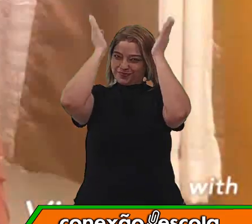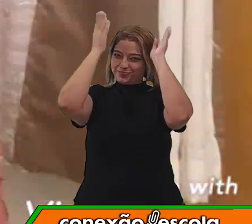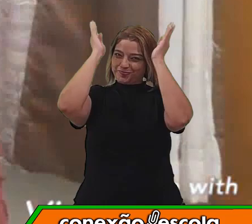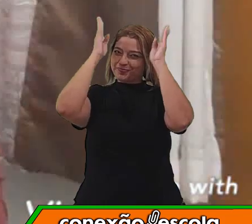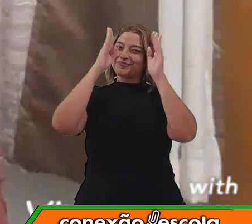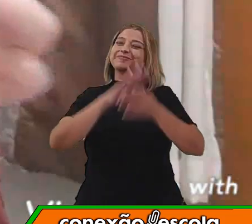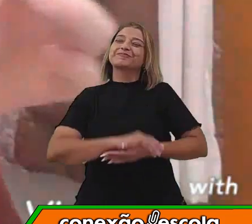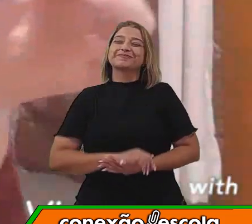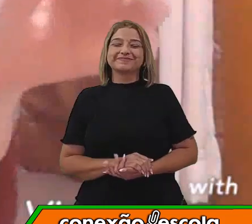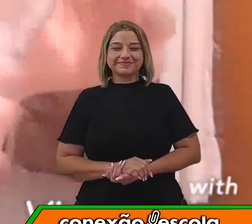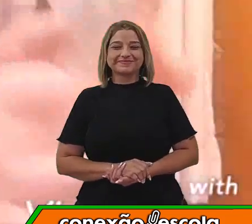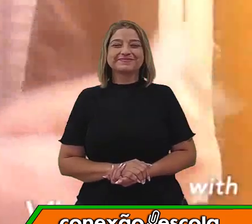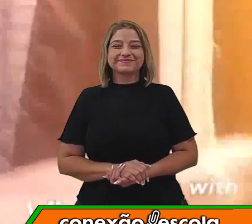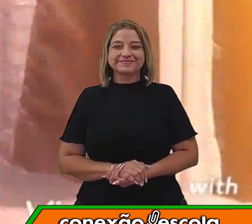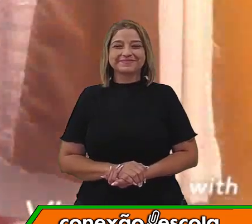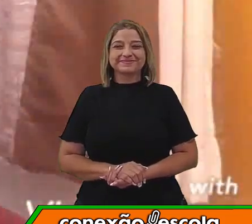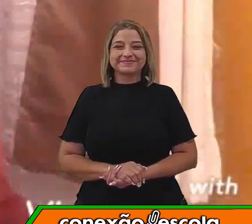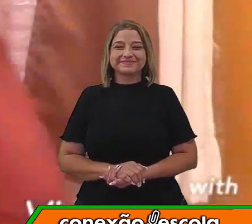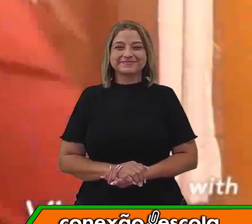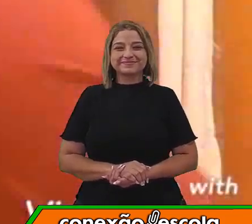jumento.